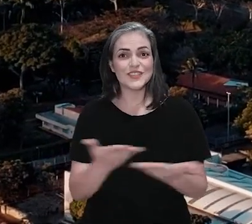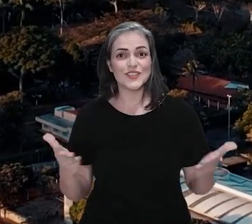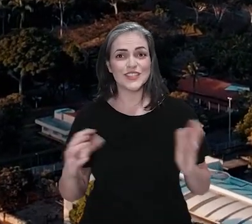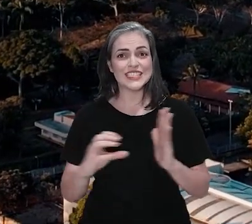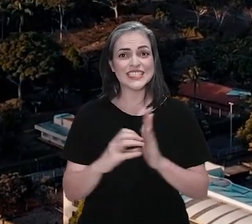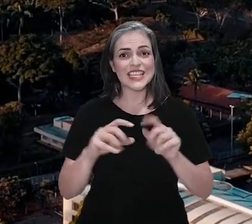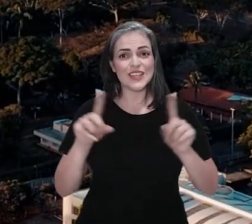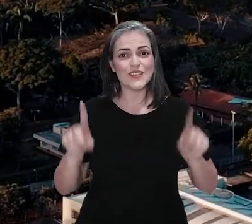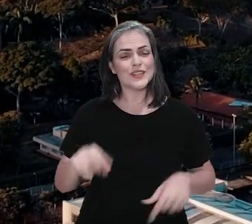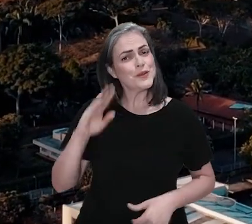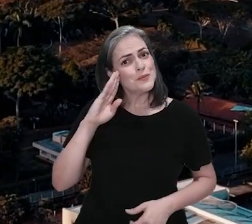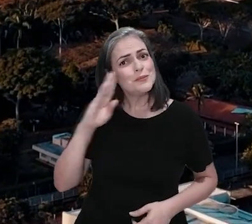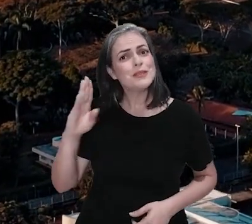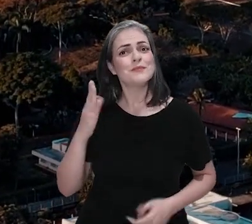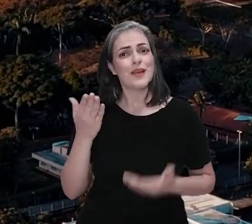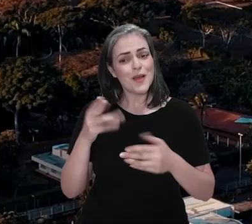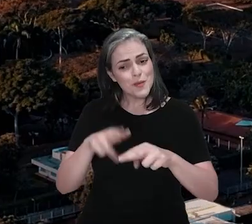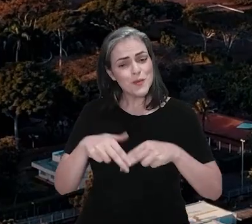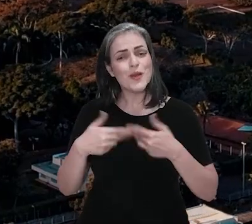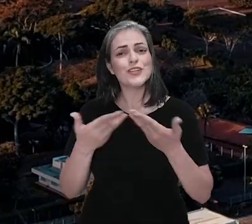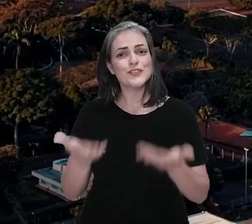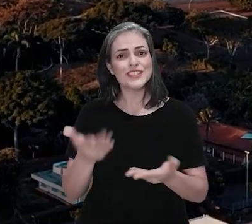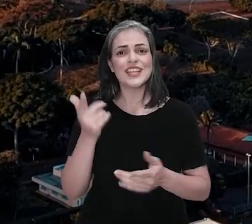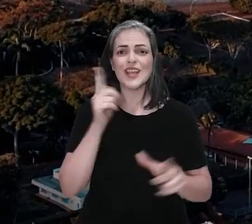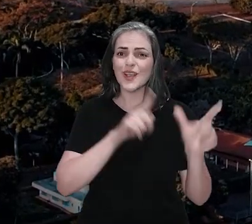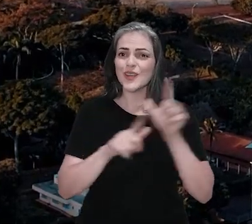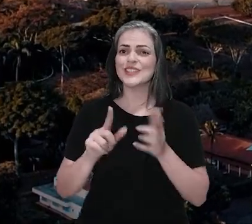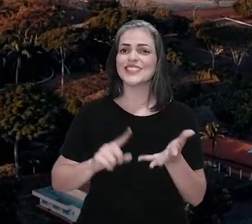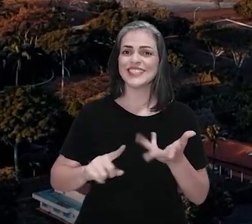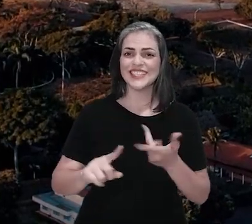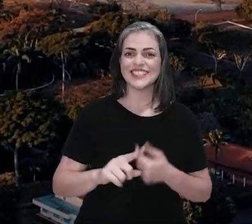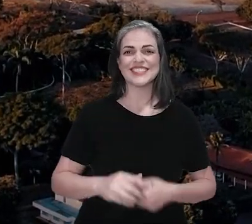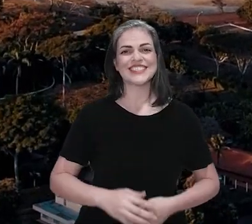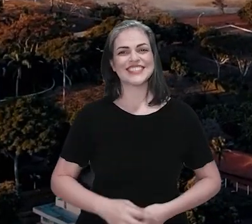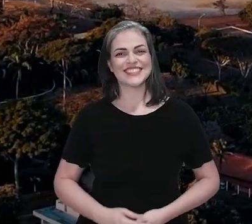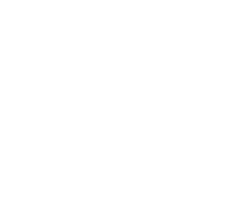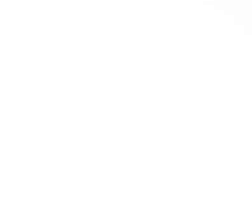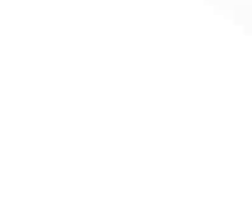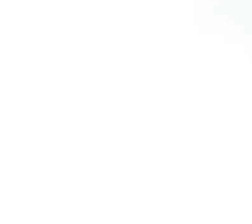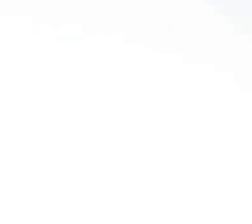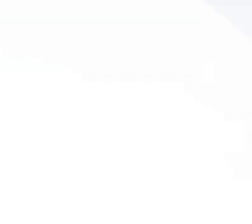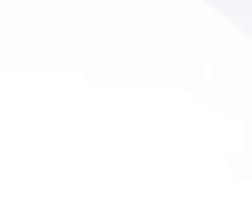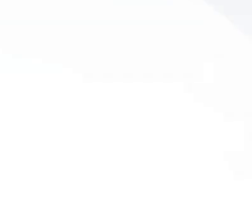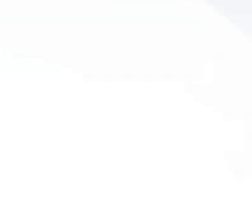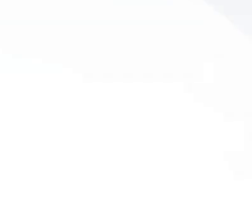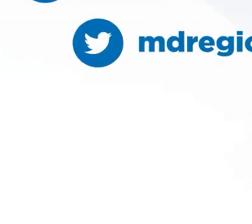servidores, que foram nossos principais ativos para que a gente realizasse todas essas entregas.